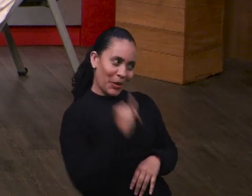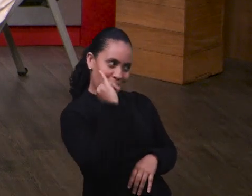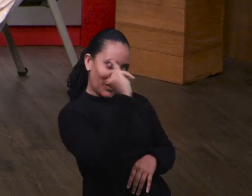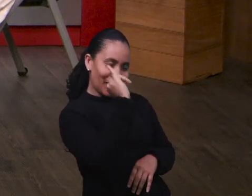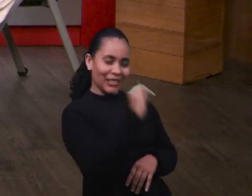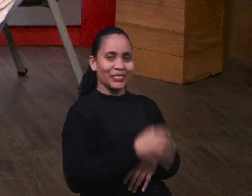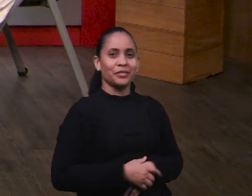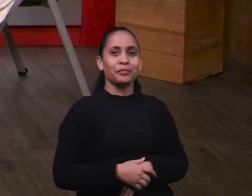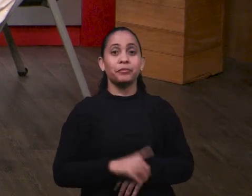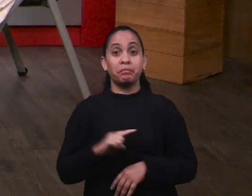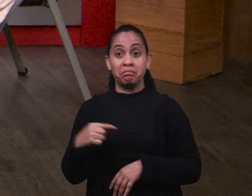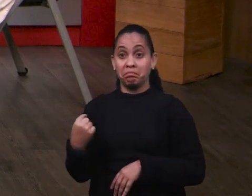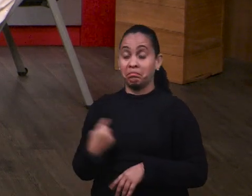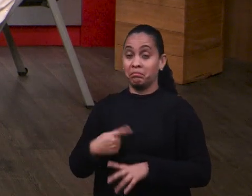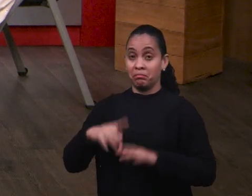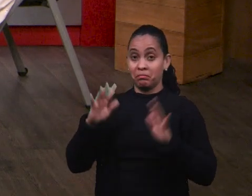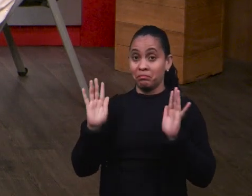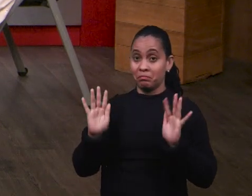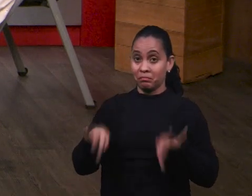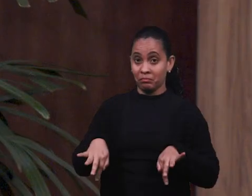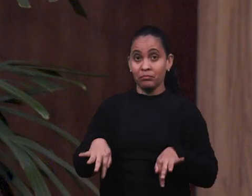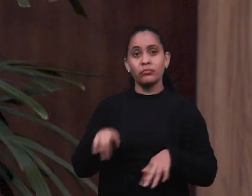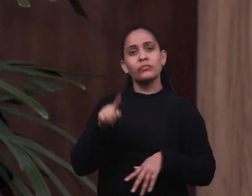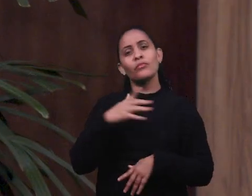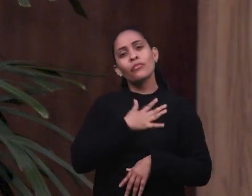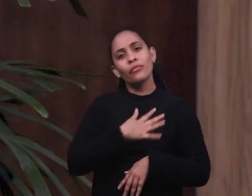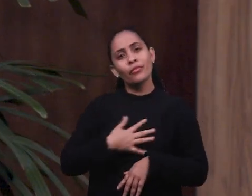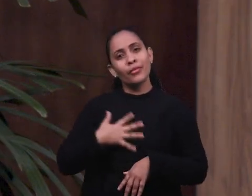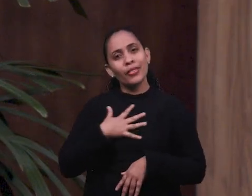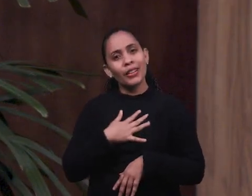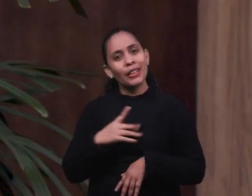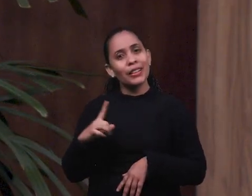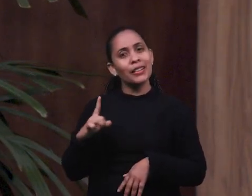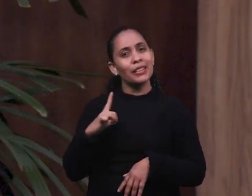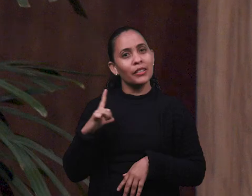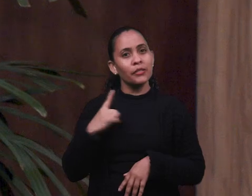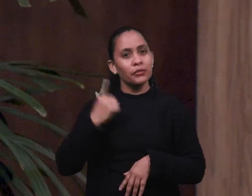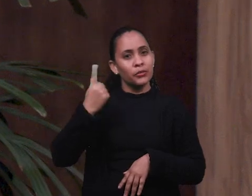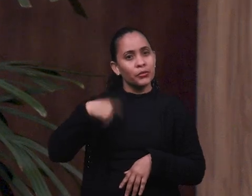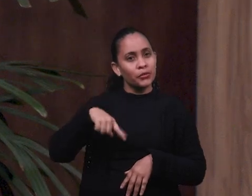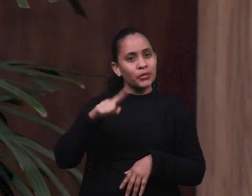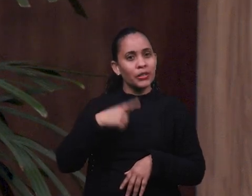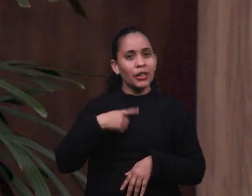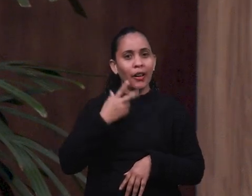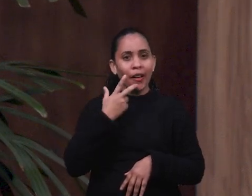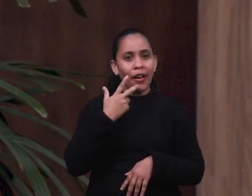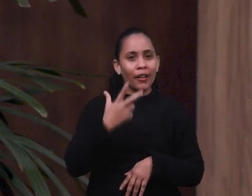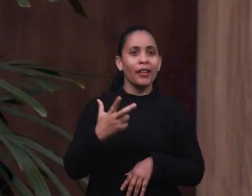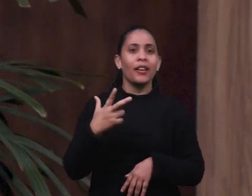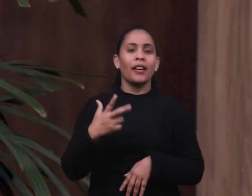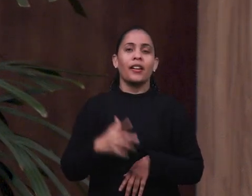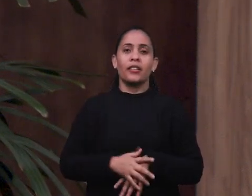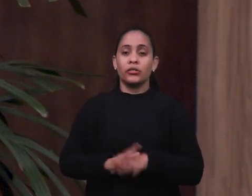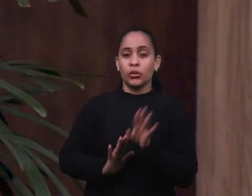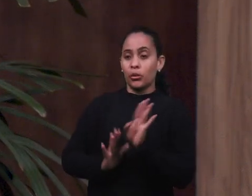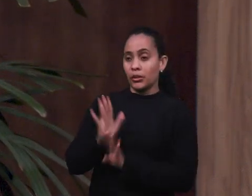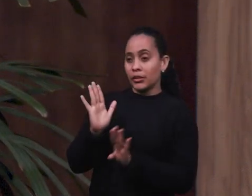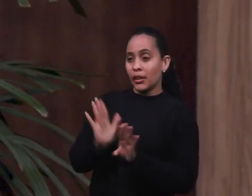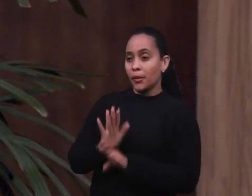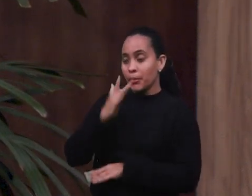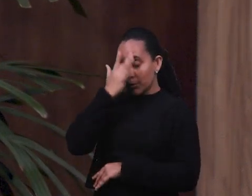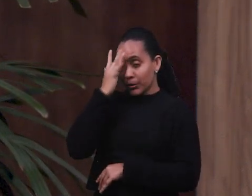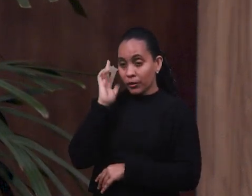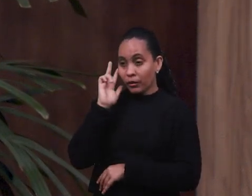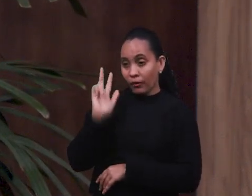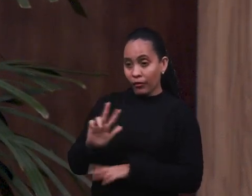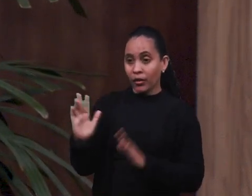importante. E para a gente finalizar, né, gostaria de saber se tem alguma coisa que vocês queriam deixar de recado para quem está nos assistindo